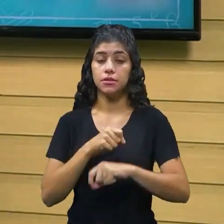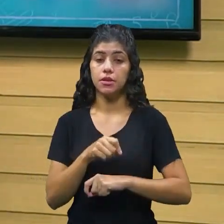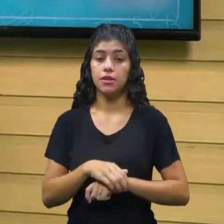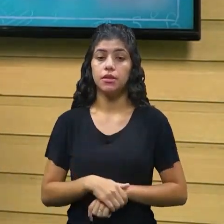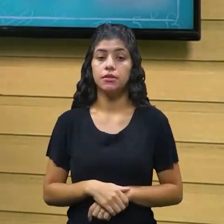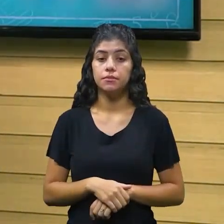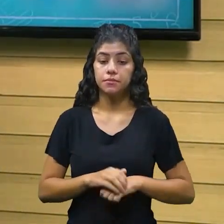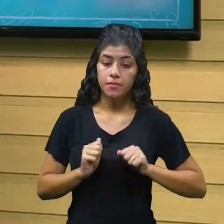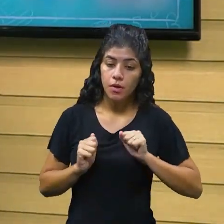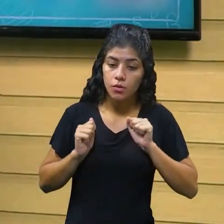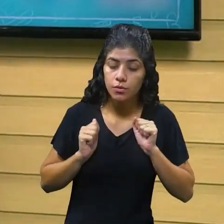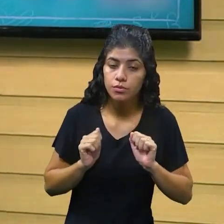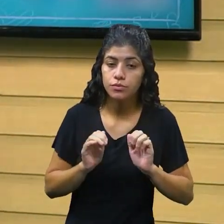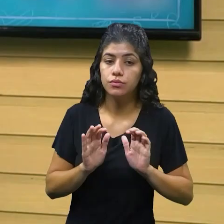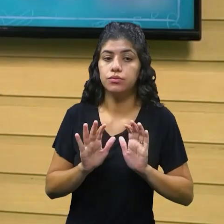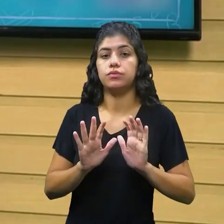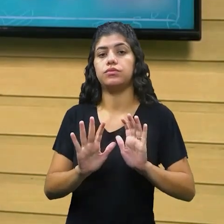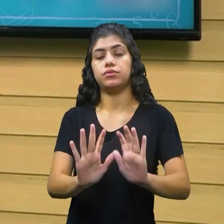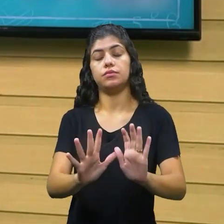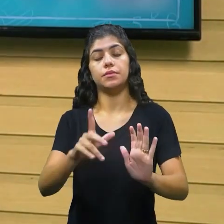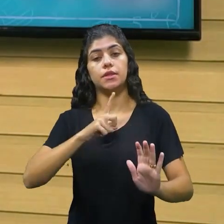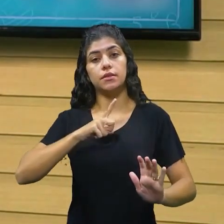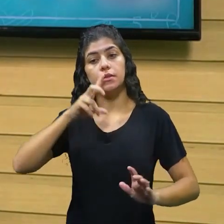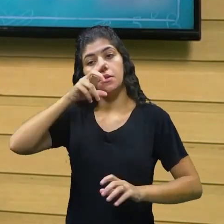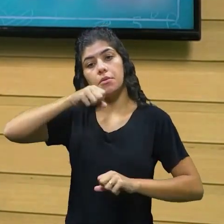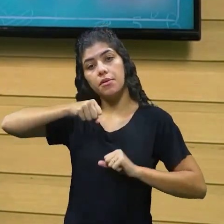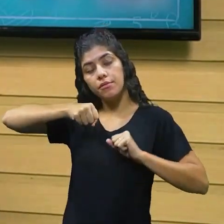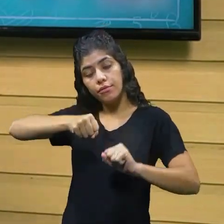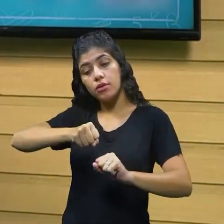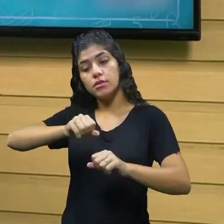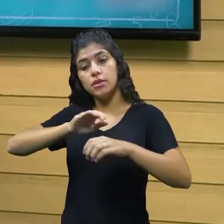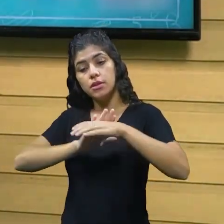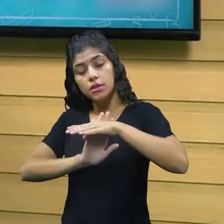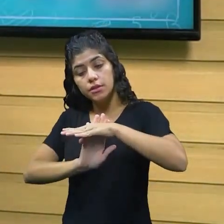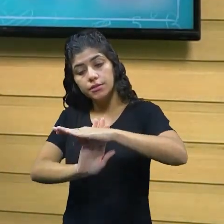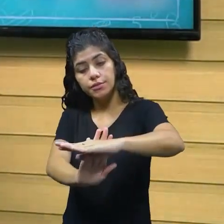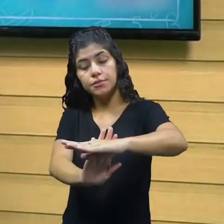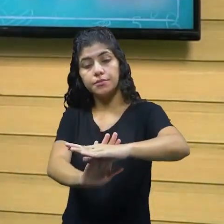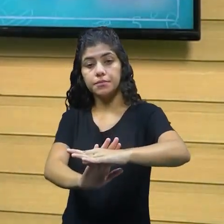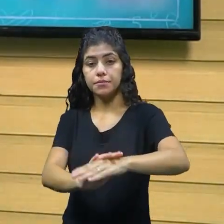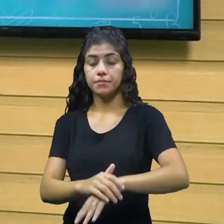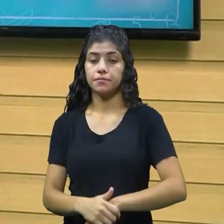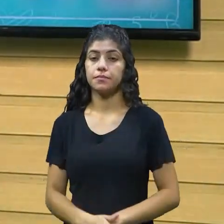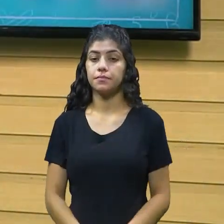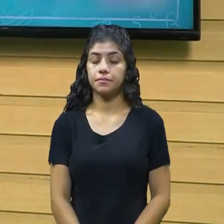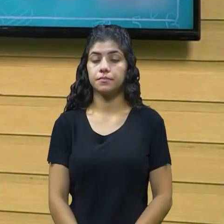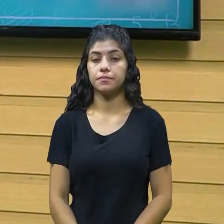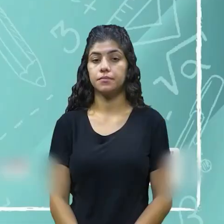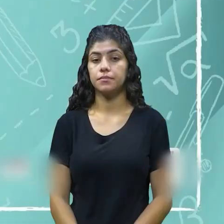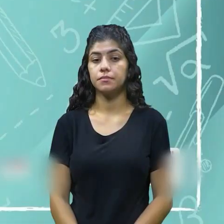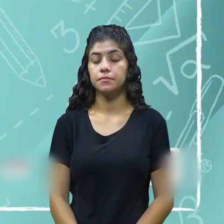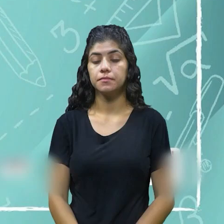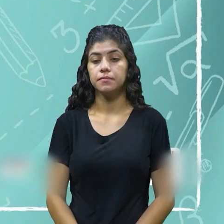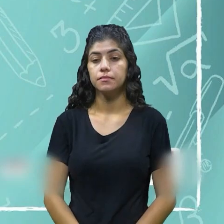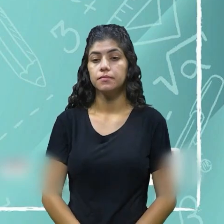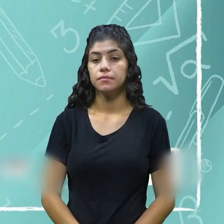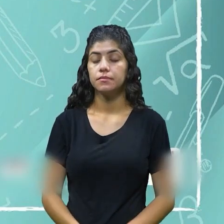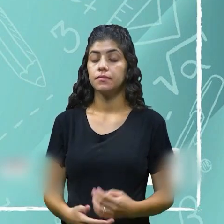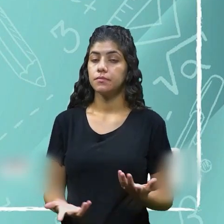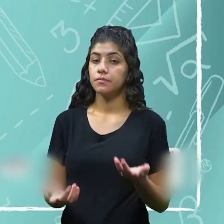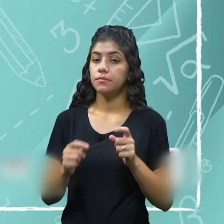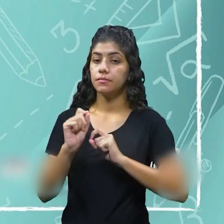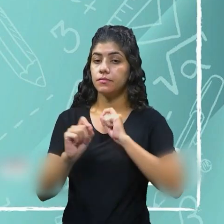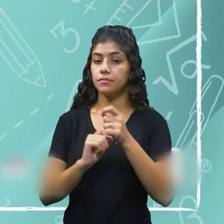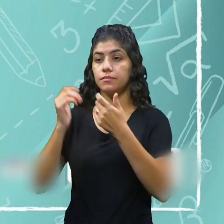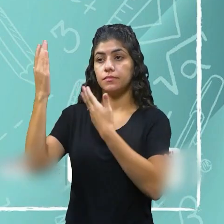ali arrastando um móvel, então você está produzindo uma força com direção e sentido, ok? E a unidade